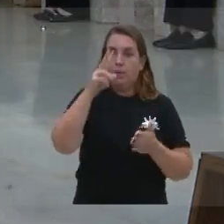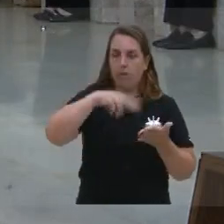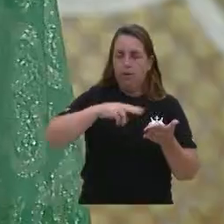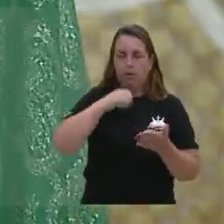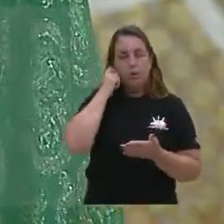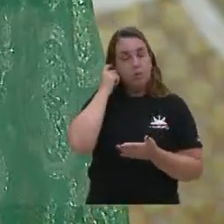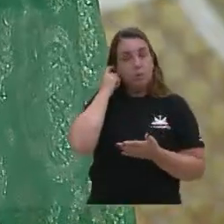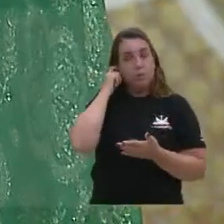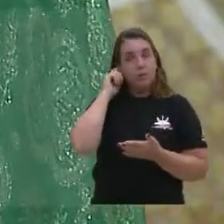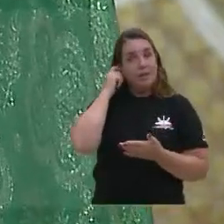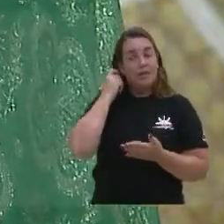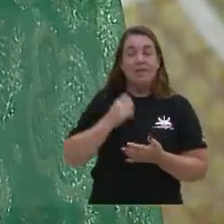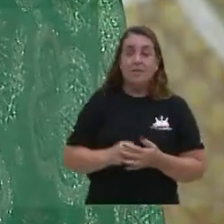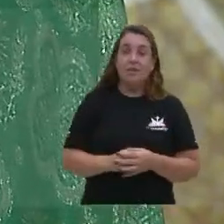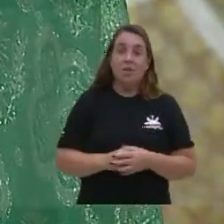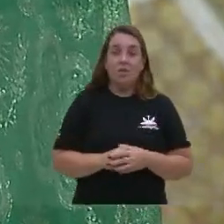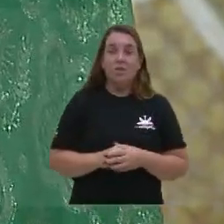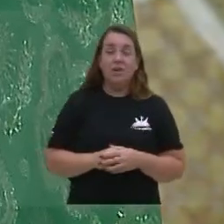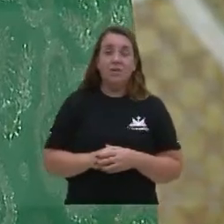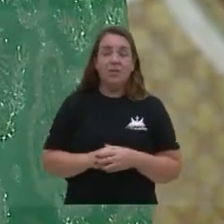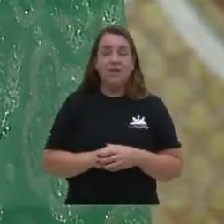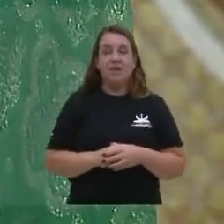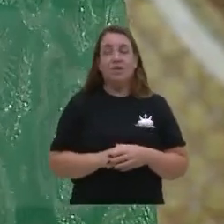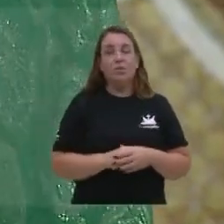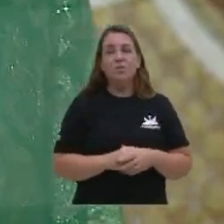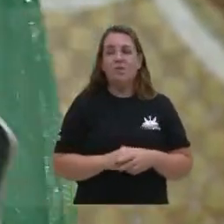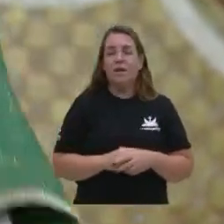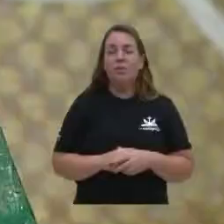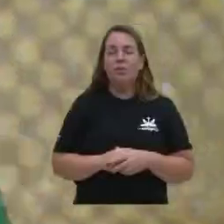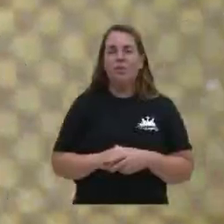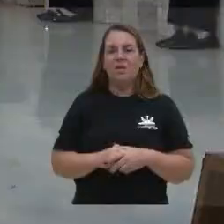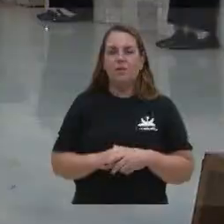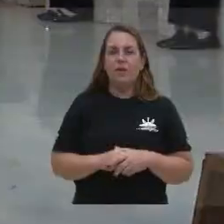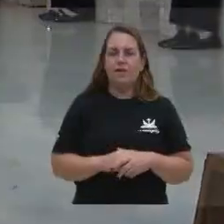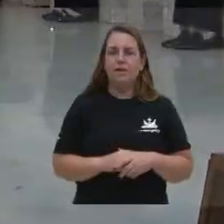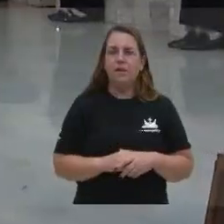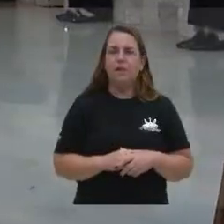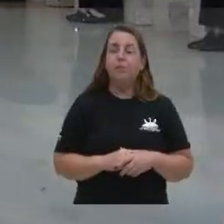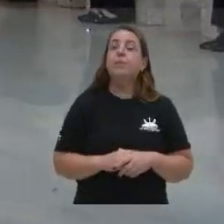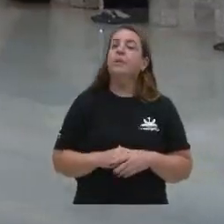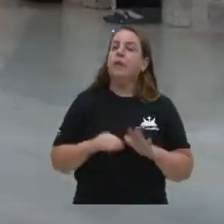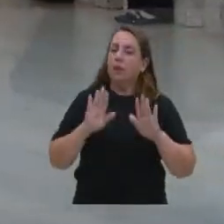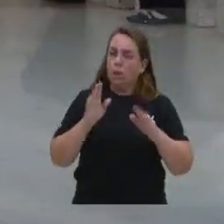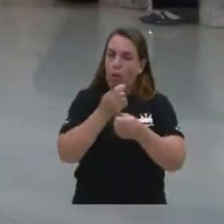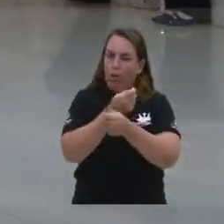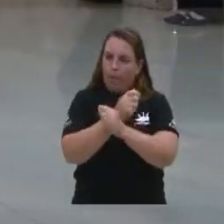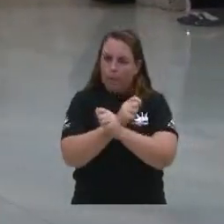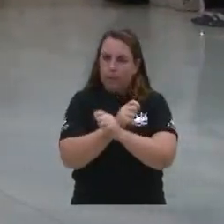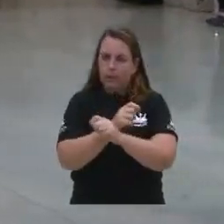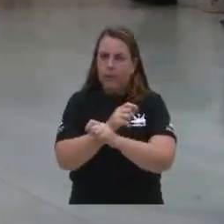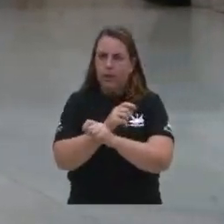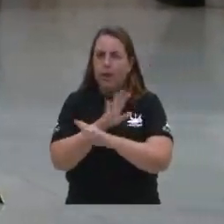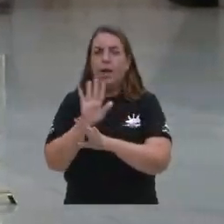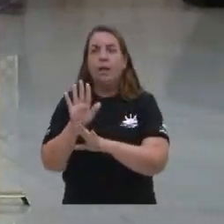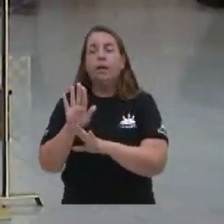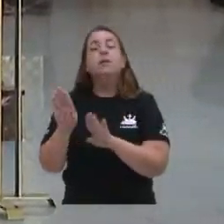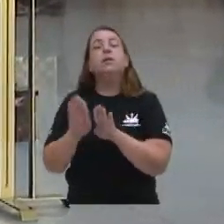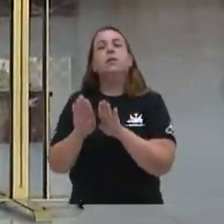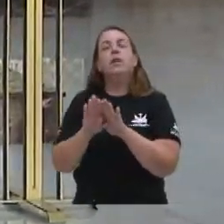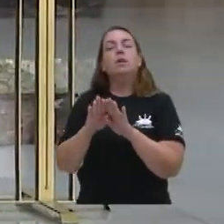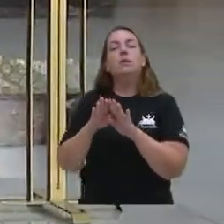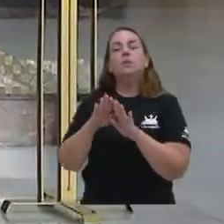livro de Samuel, o chamado último dos juízes e o primeiro